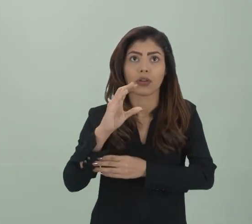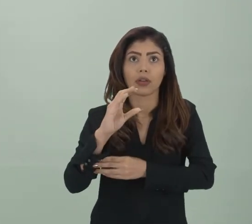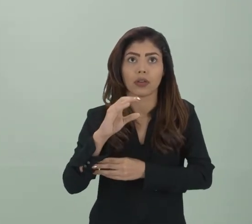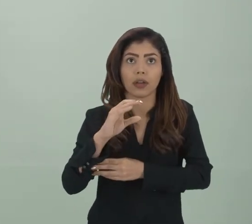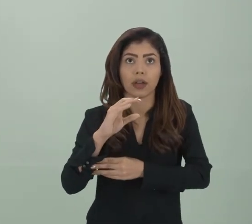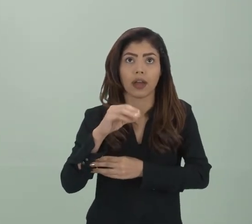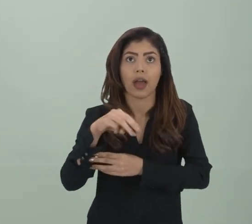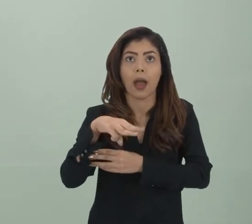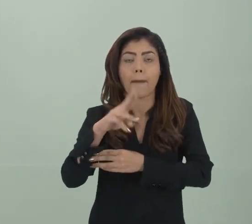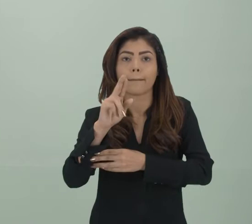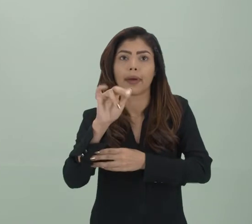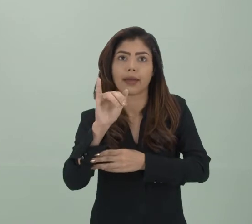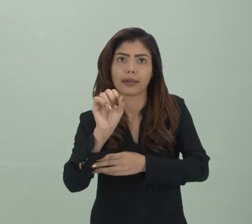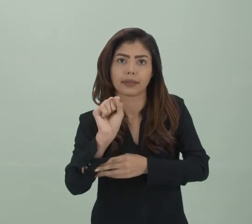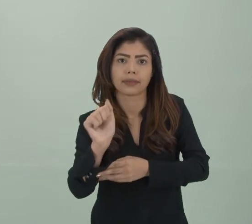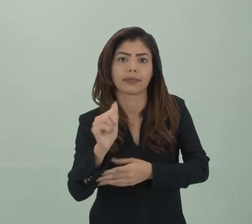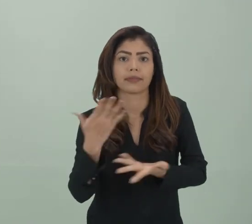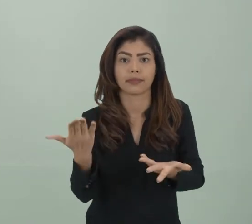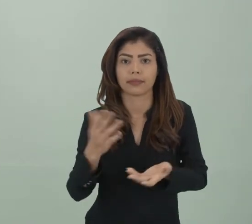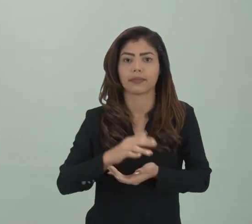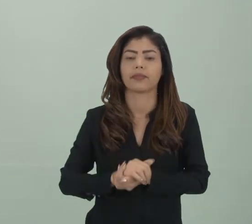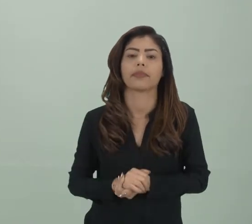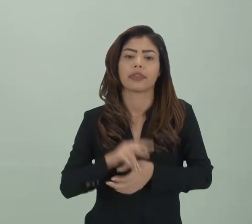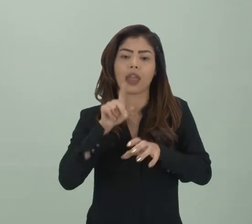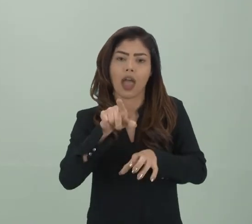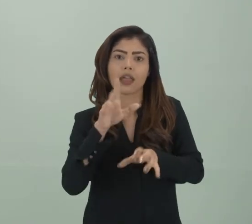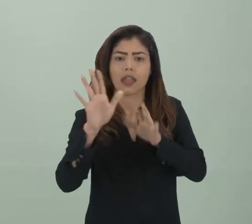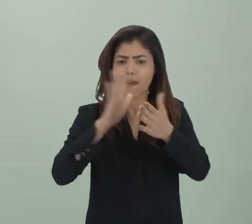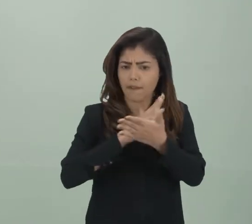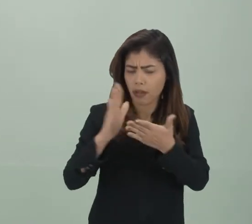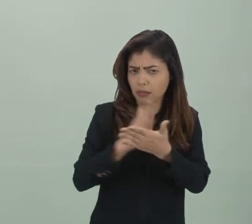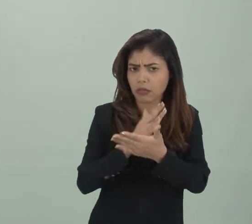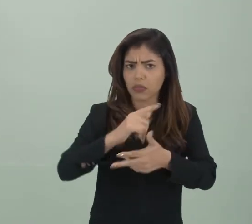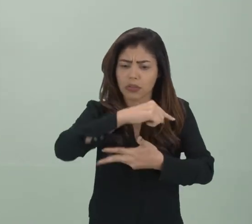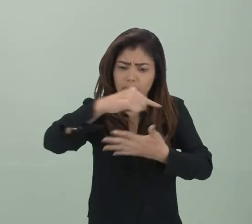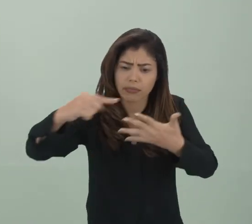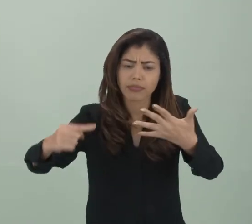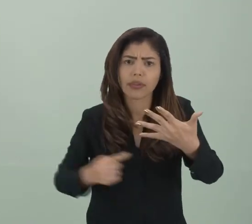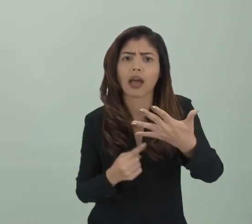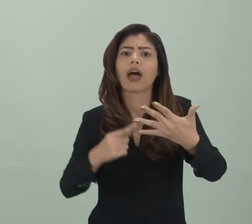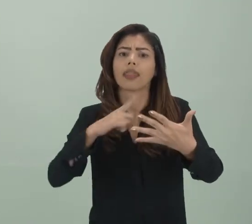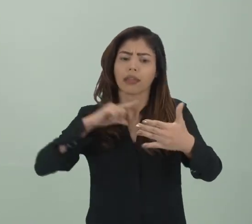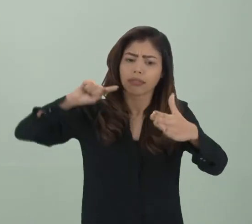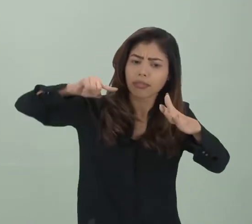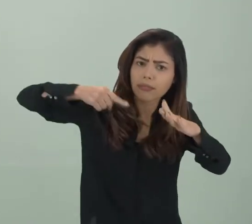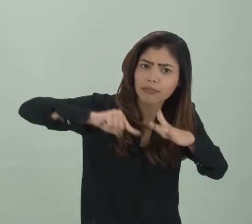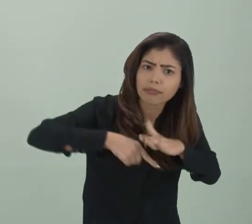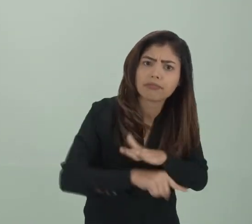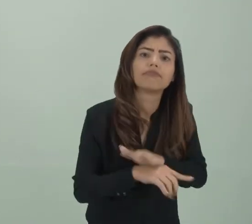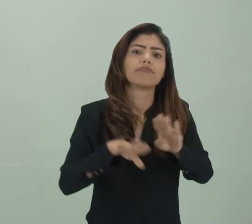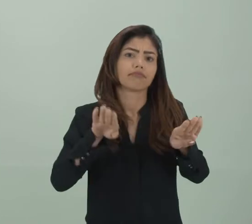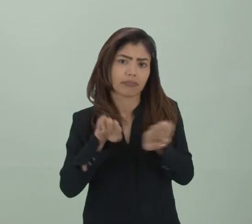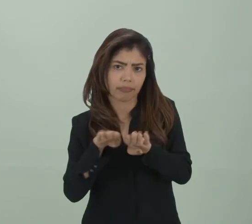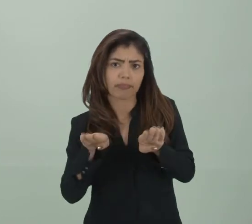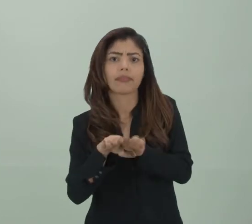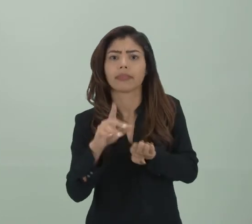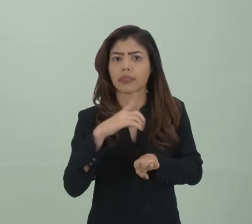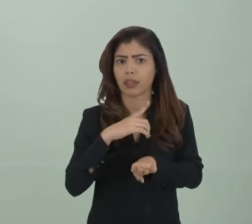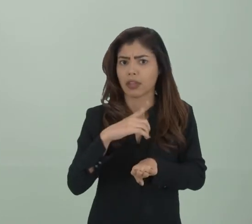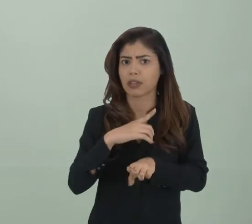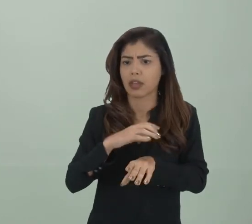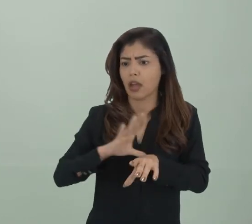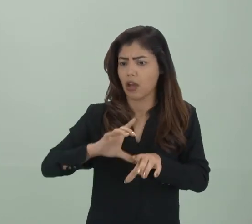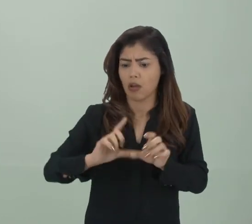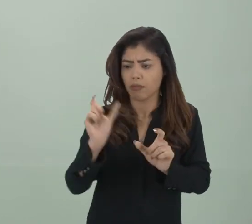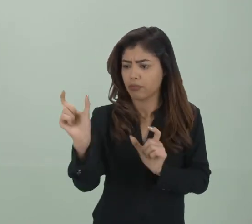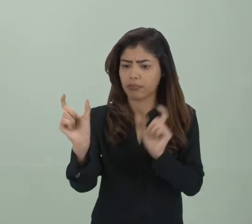chamo maíz. Ou seja, essas variações também existem dentro dessas ramificações